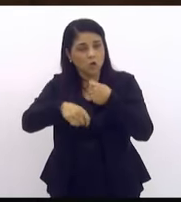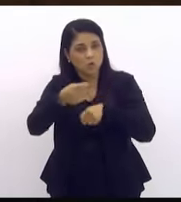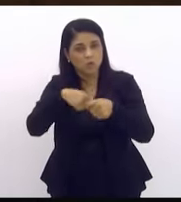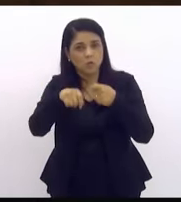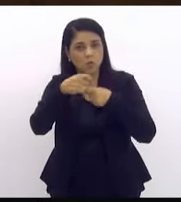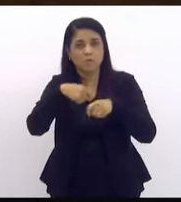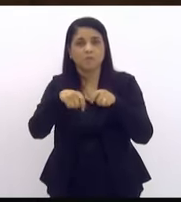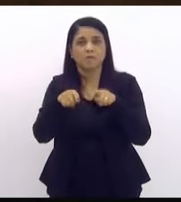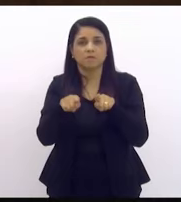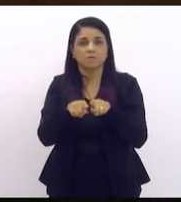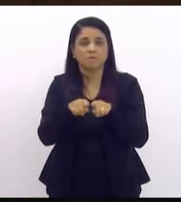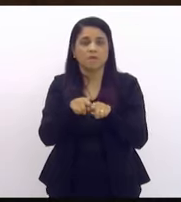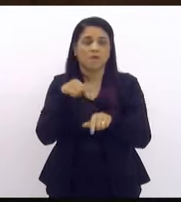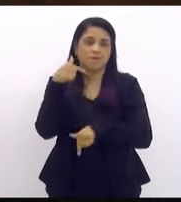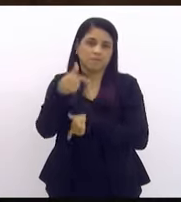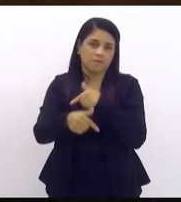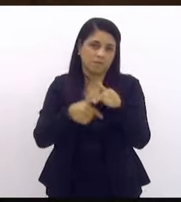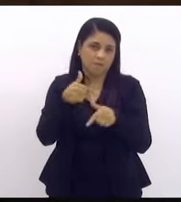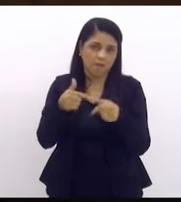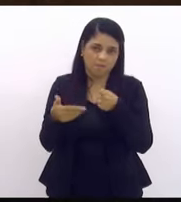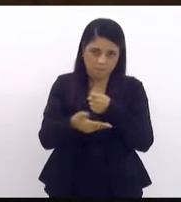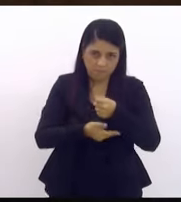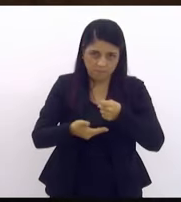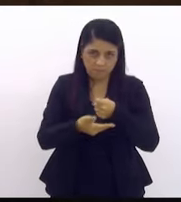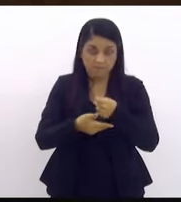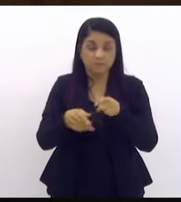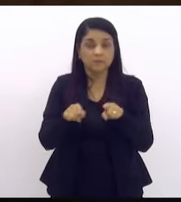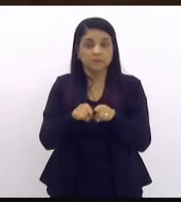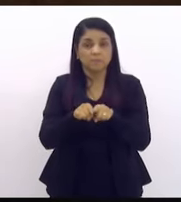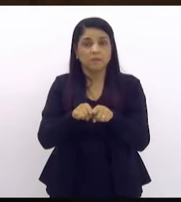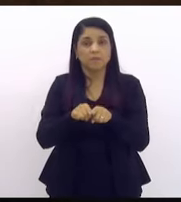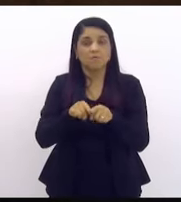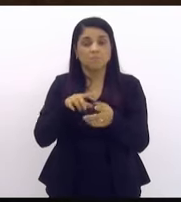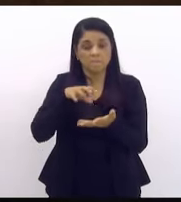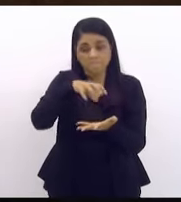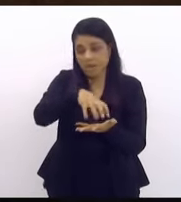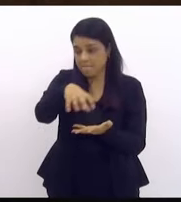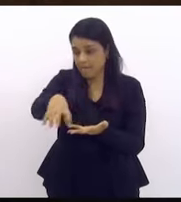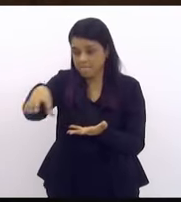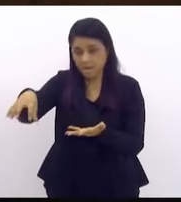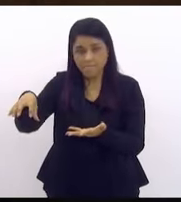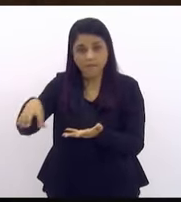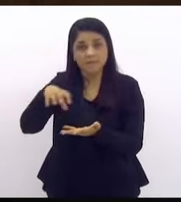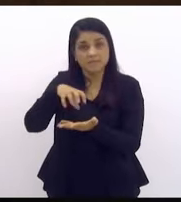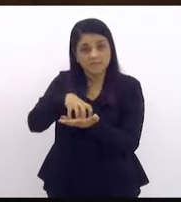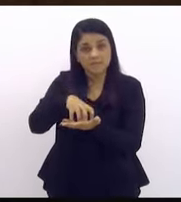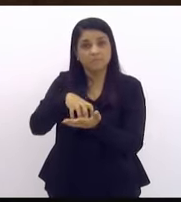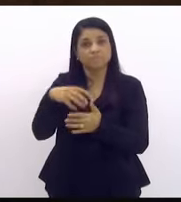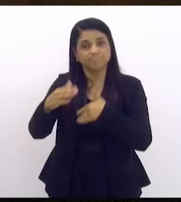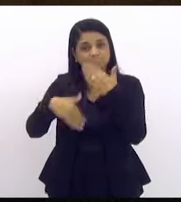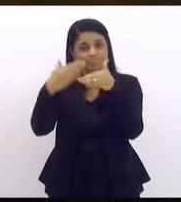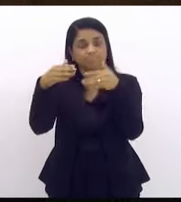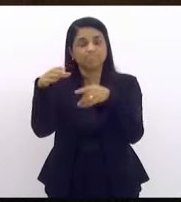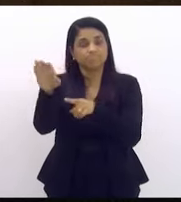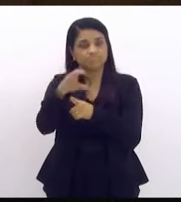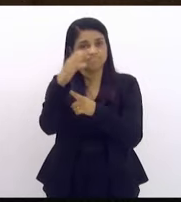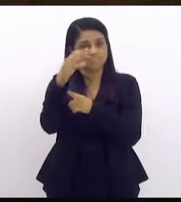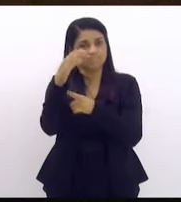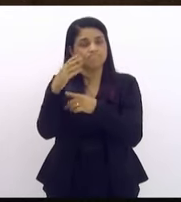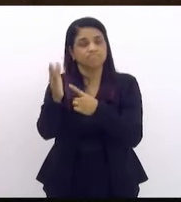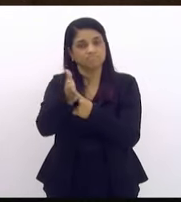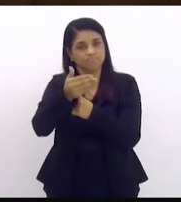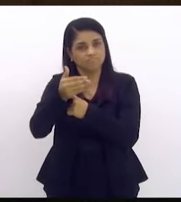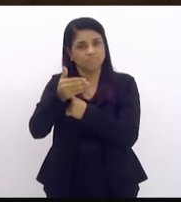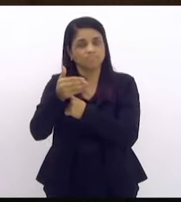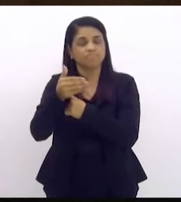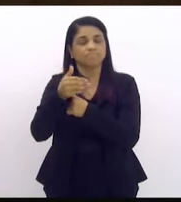baseada também em serviços e a quantidade de centros de pesquisa e desenvolvimento de inovação tecnológica baseados aqui no